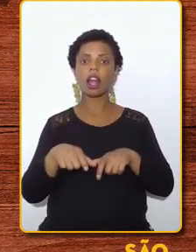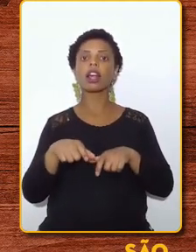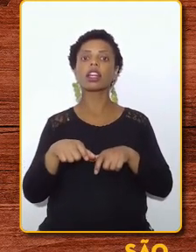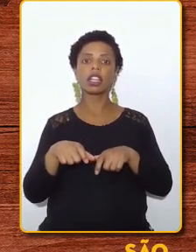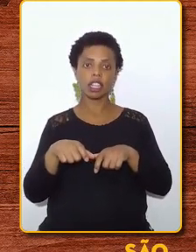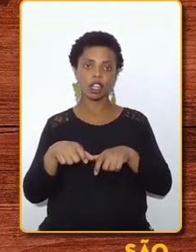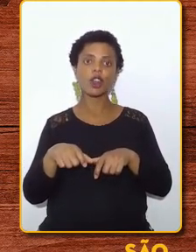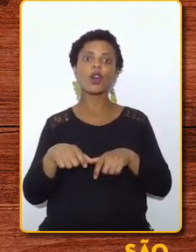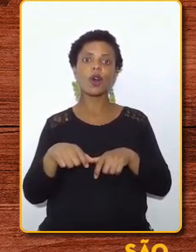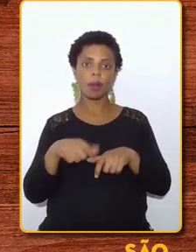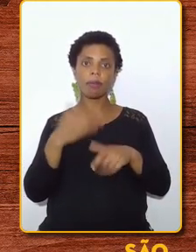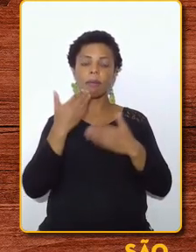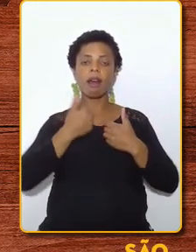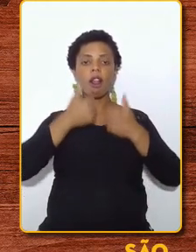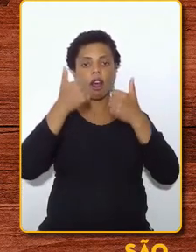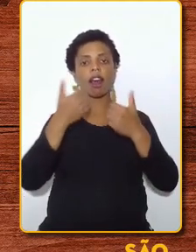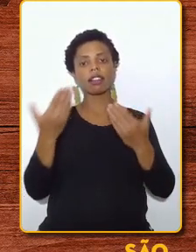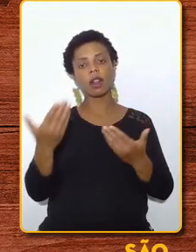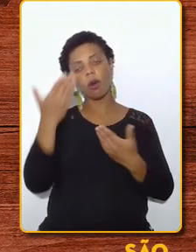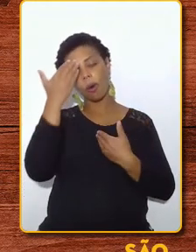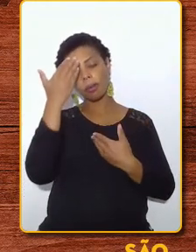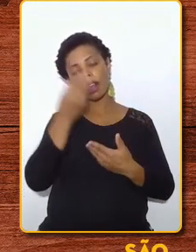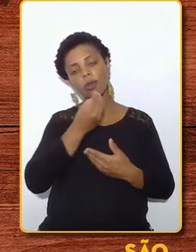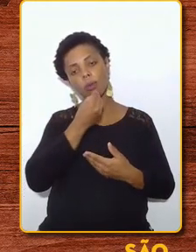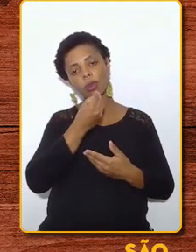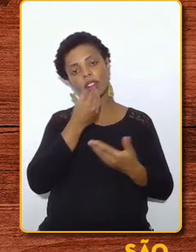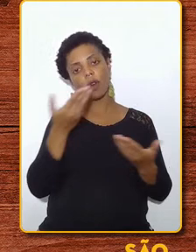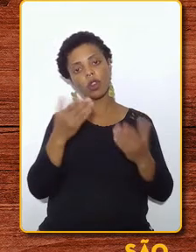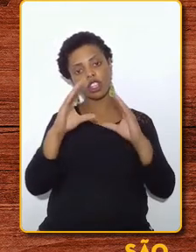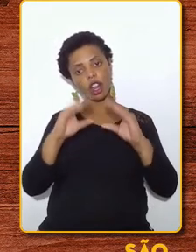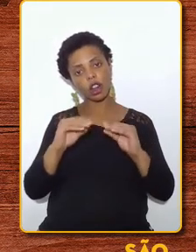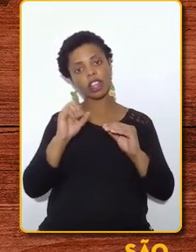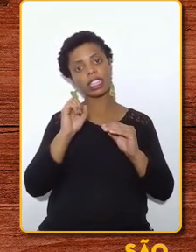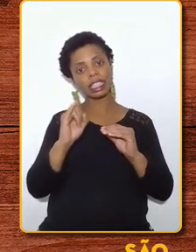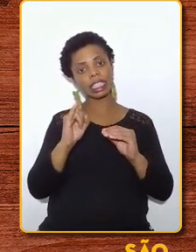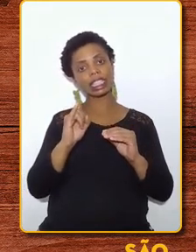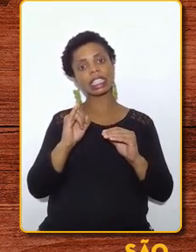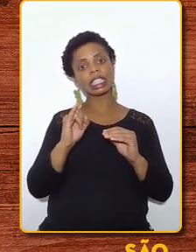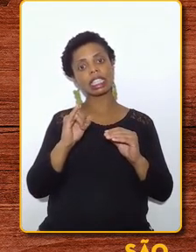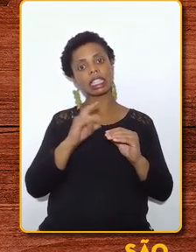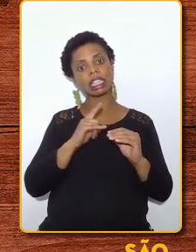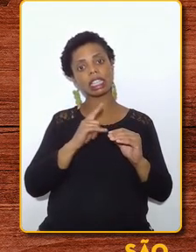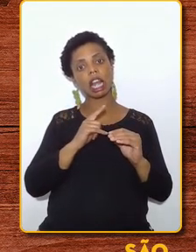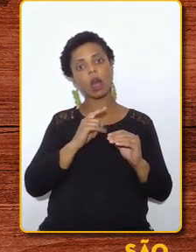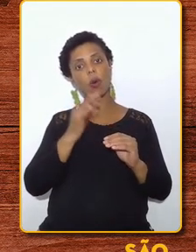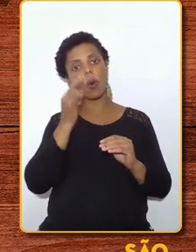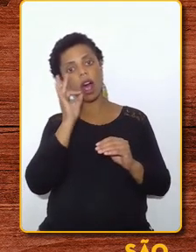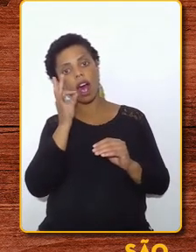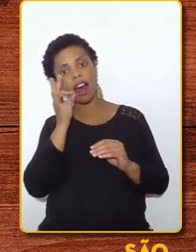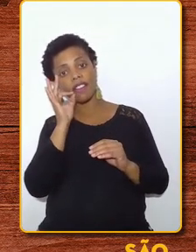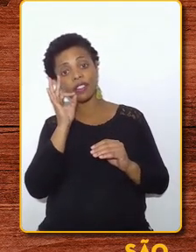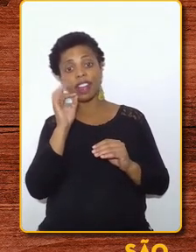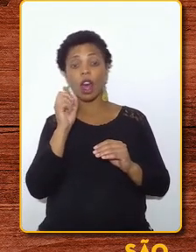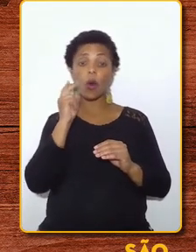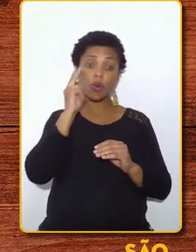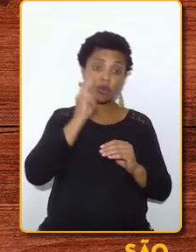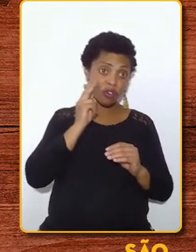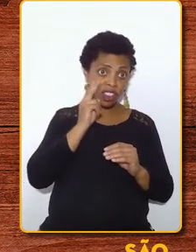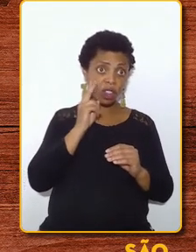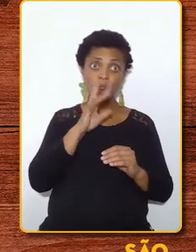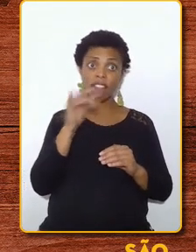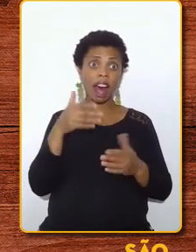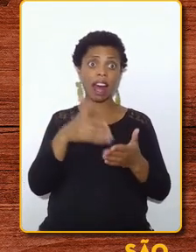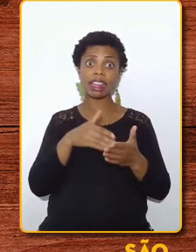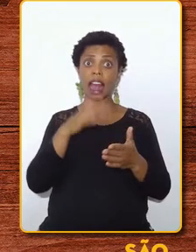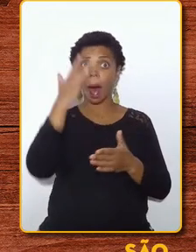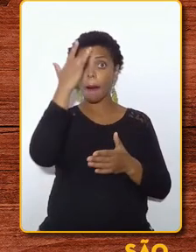de estar aqui nessa noite. E se a gente tiver um café ou um vinho, a gente fica aqui até amanhã debatendo, porque as questões são